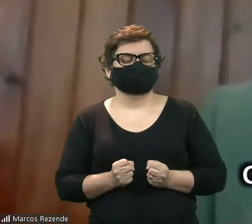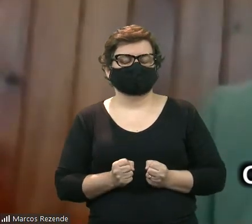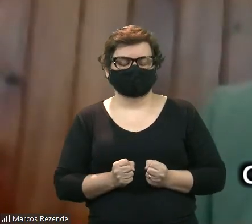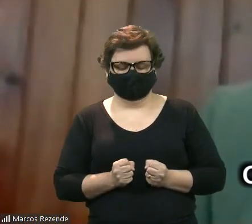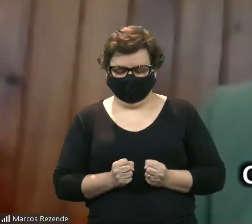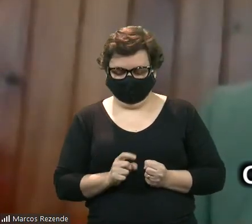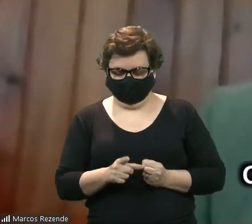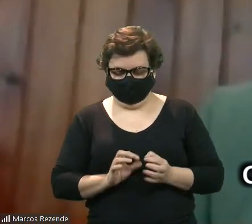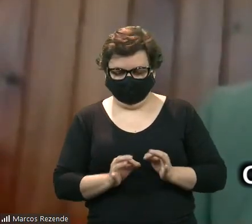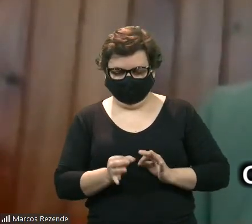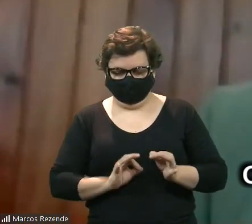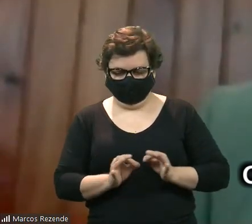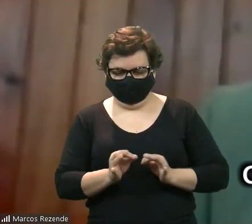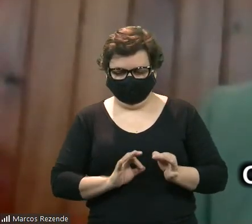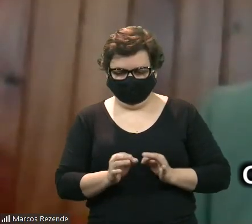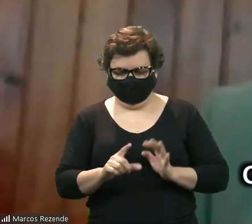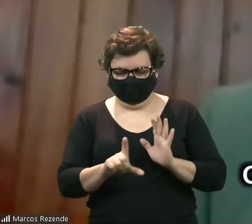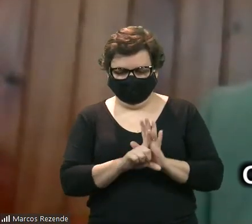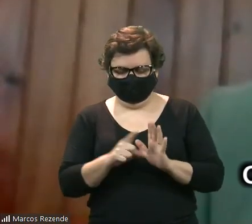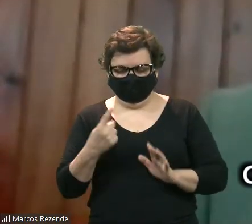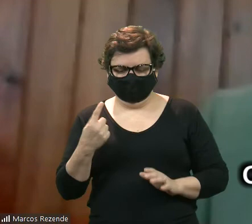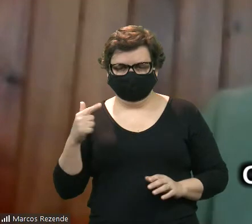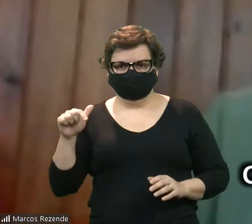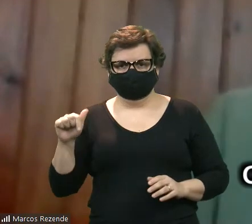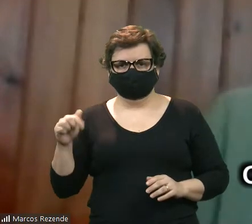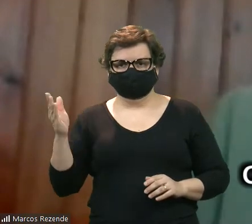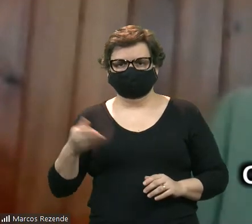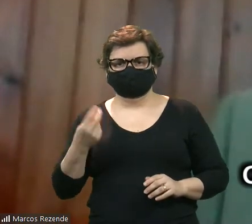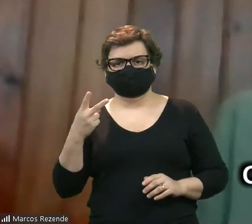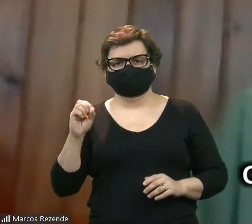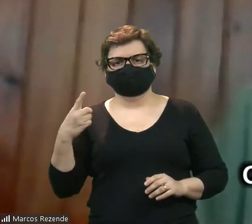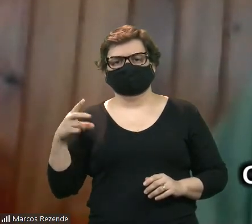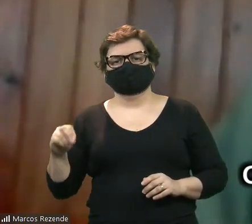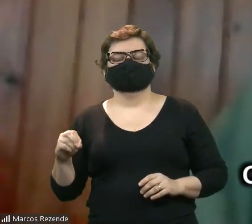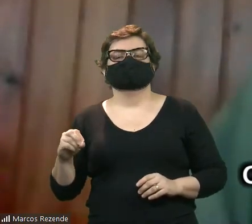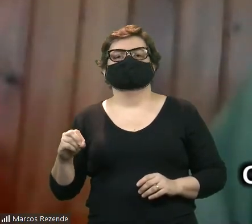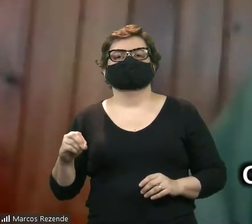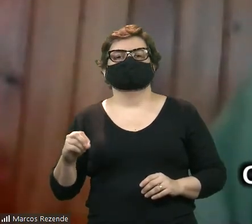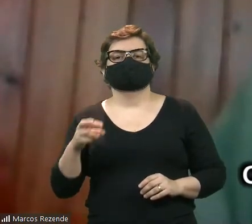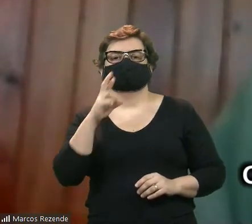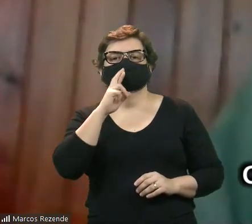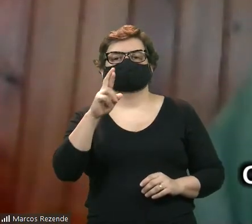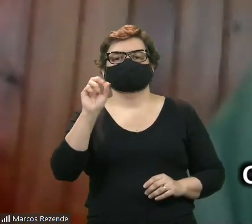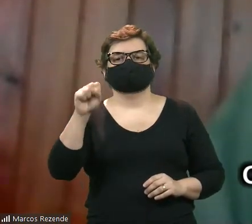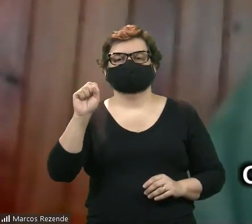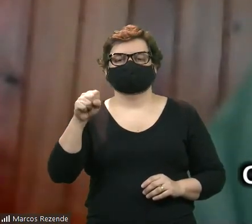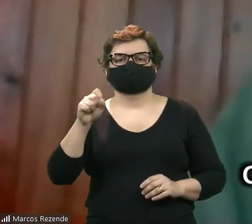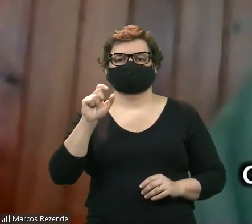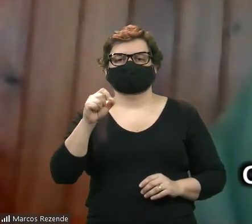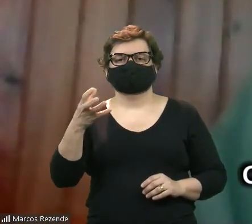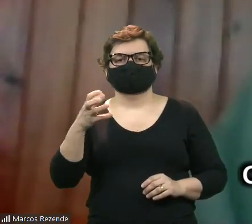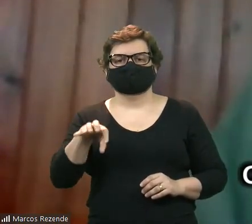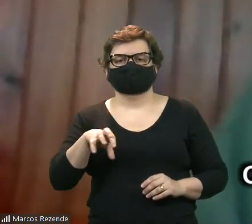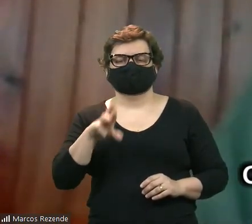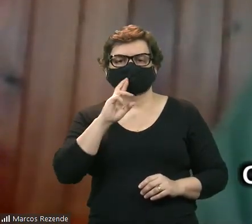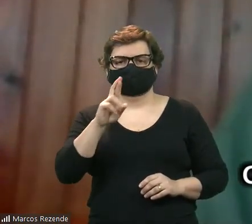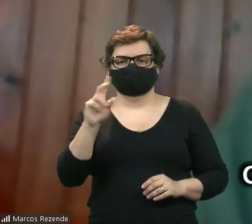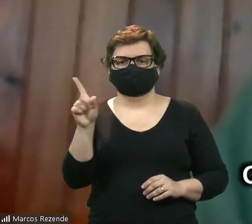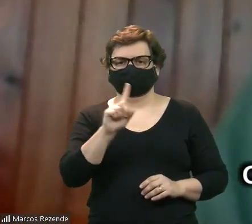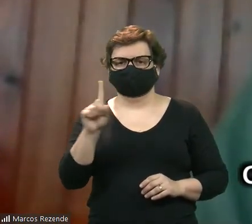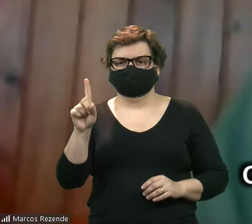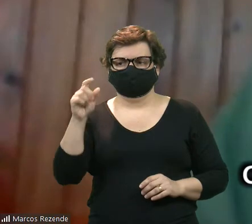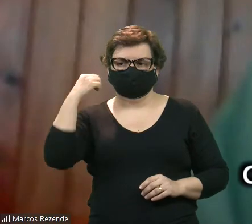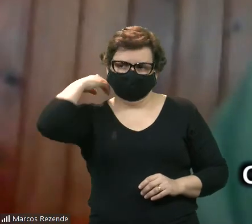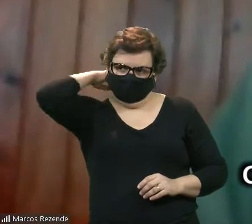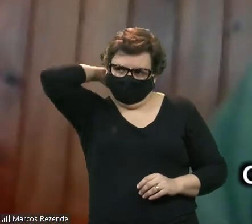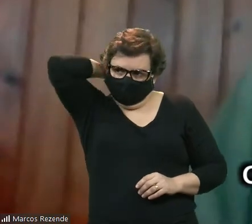são favoráveis ao projeto de lei 17 de 2020 responderão sim, os contrários